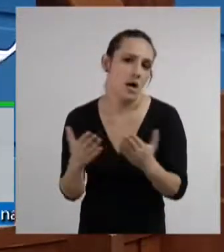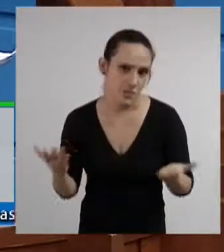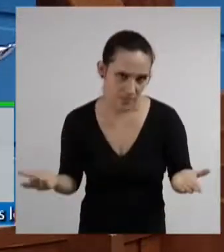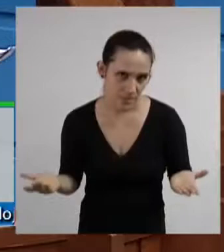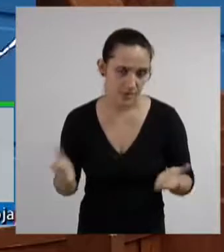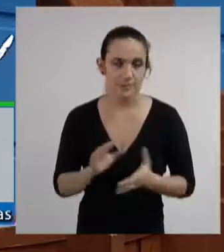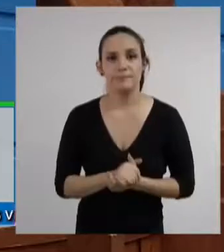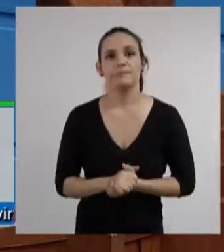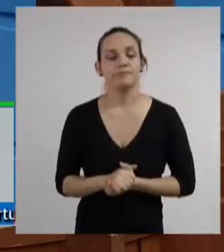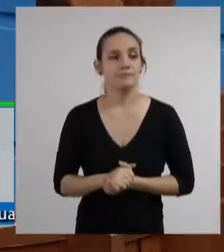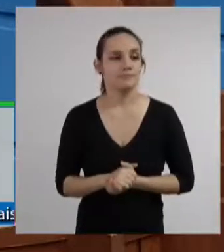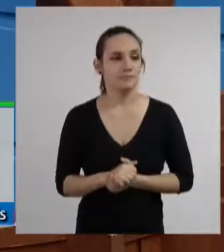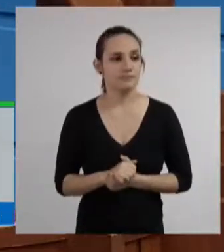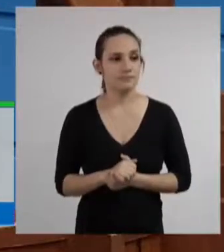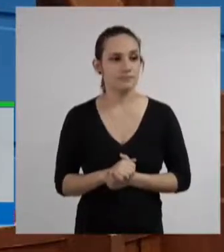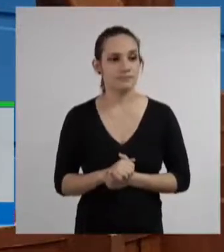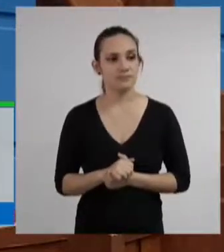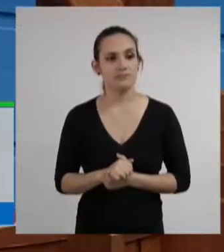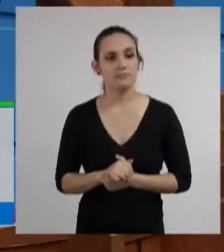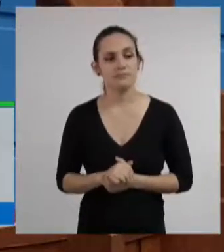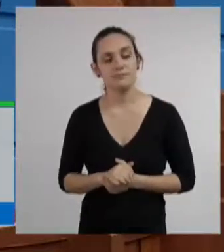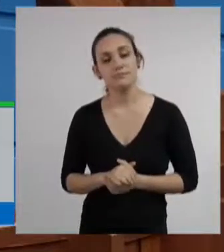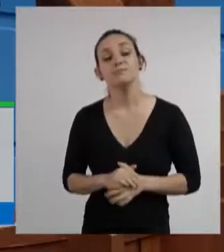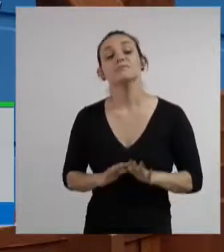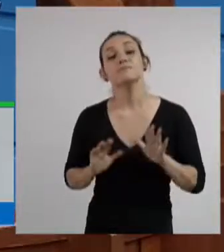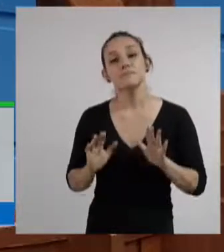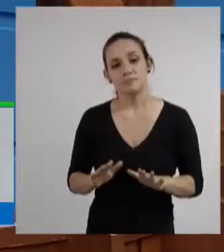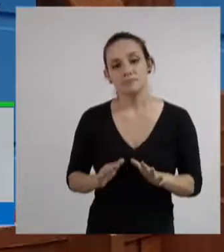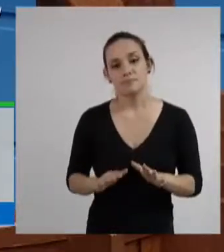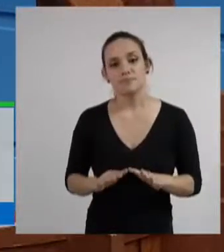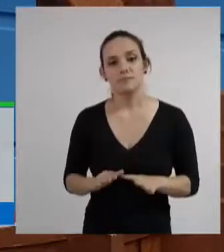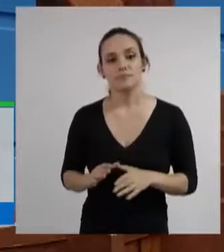Nós tínhamos